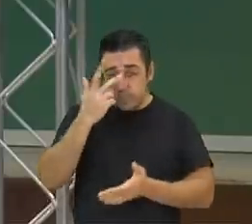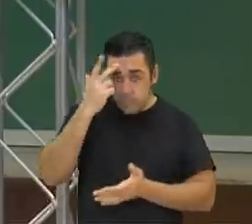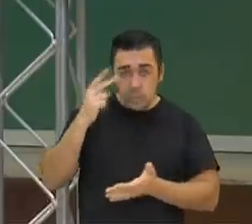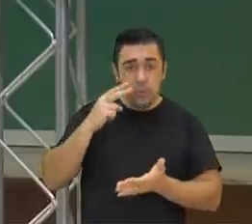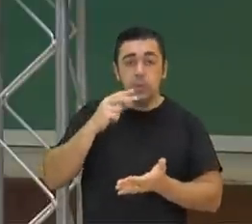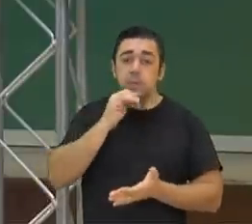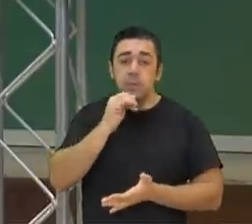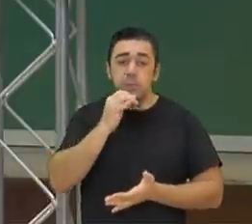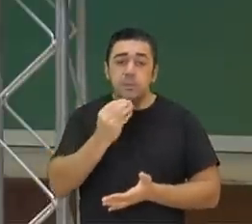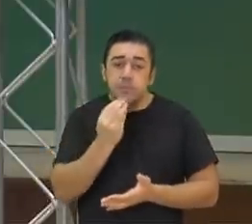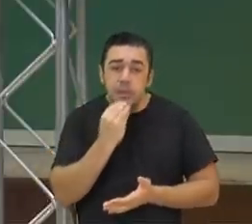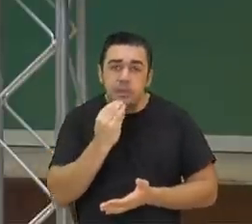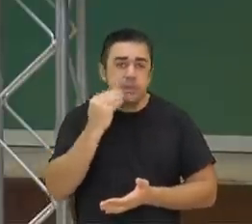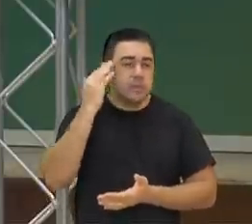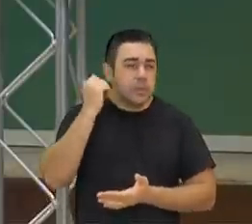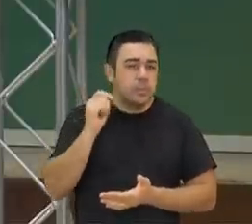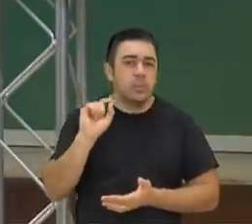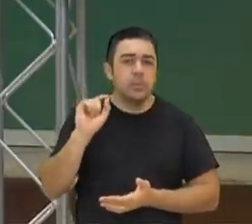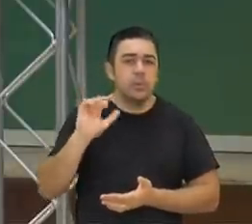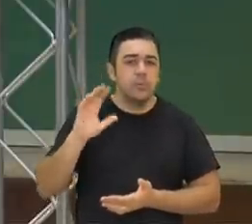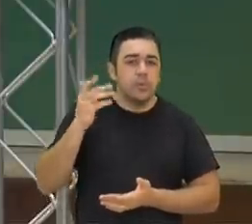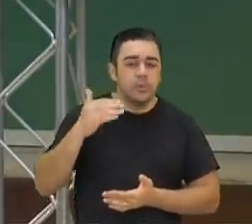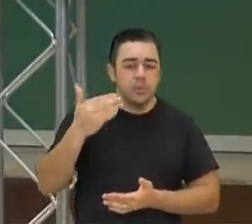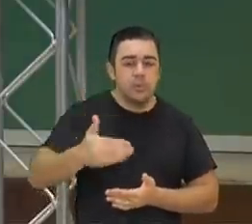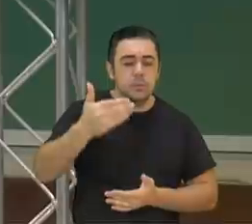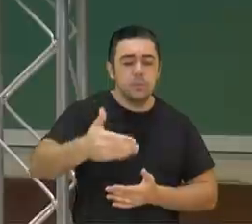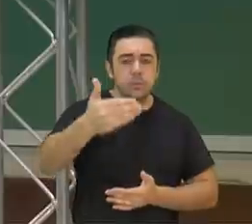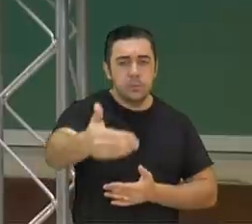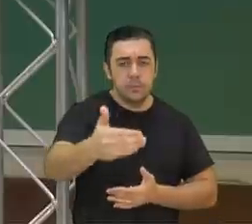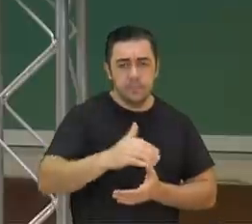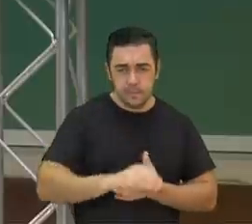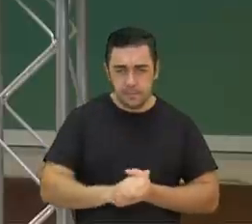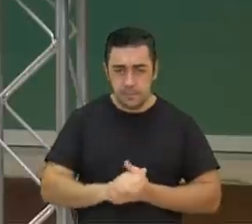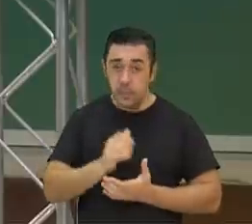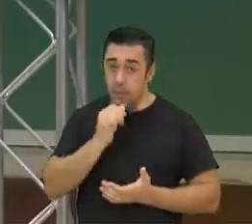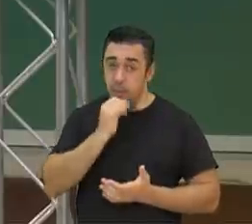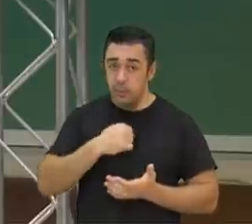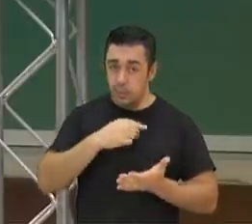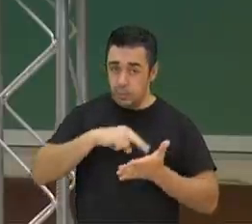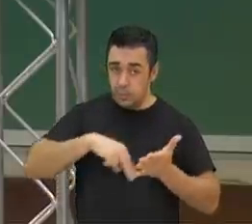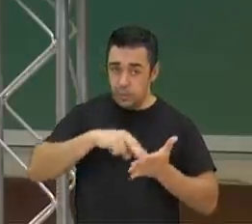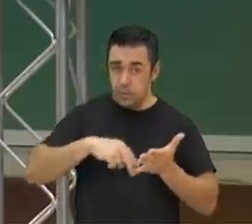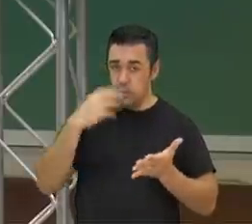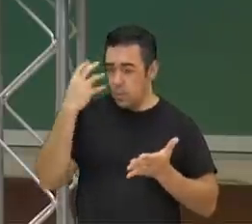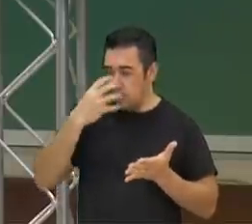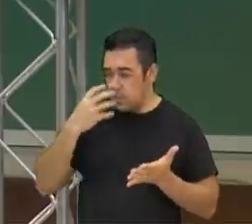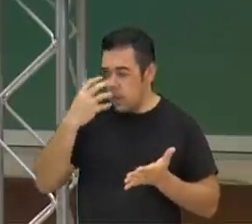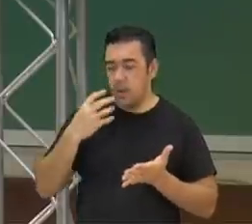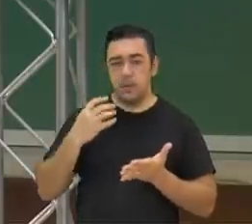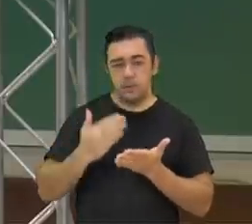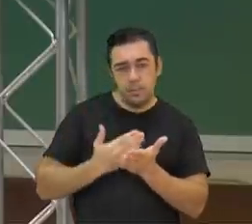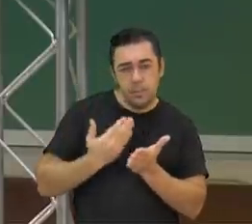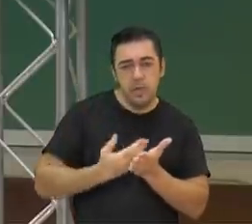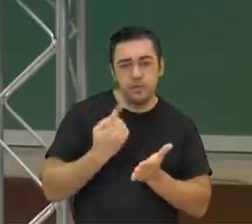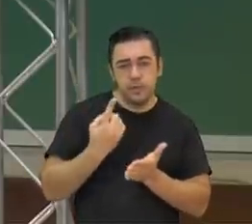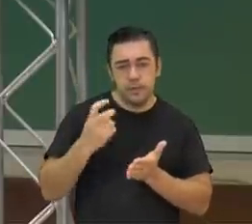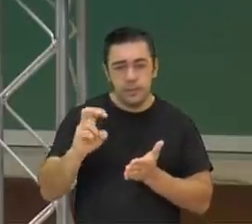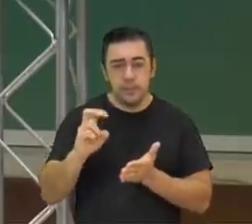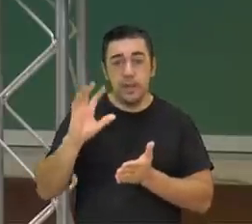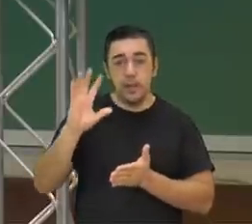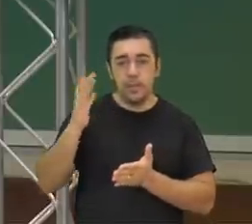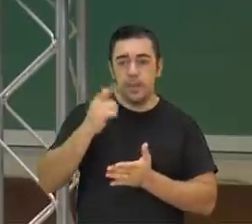fica tentando já prever o que, que vai acontecer. Então, se eu estou lendo um romance, estou lá na página 15, de repente o irmão